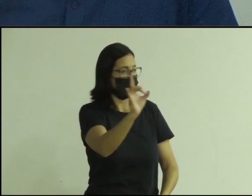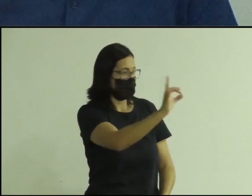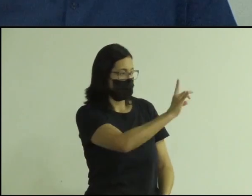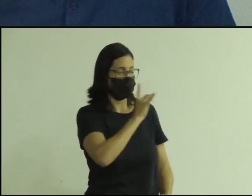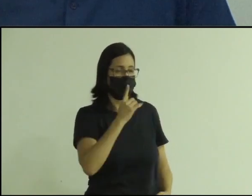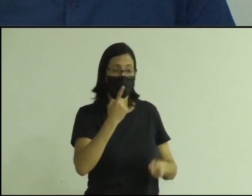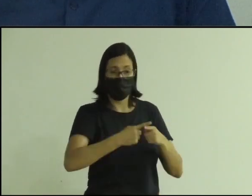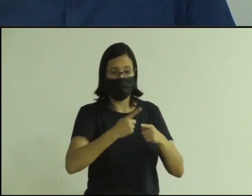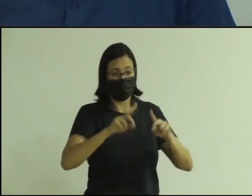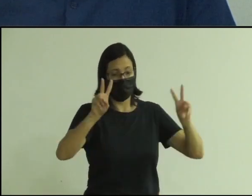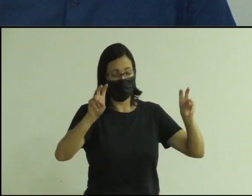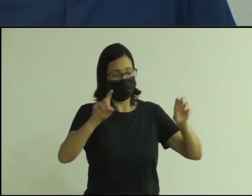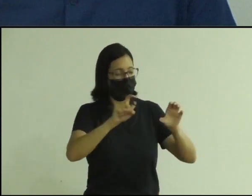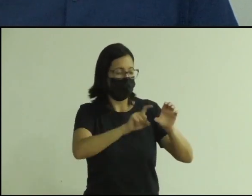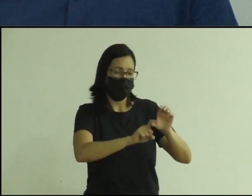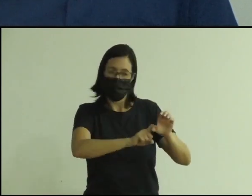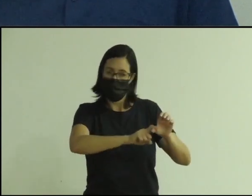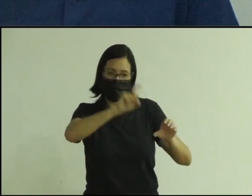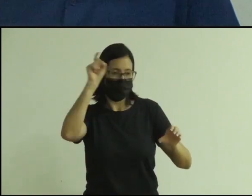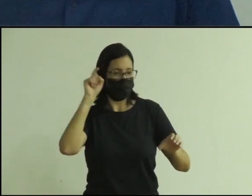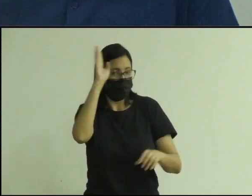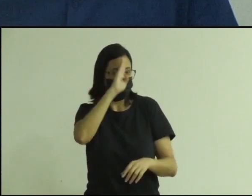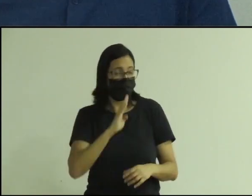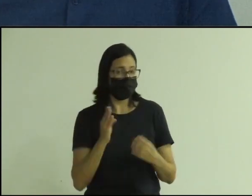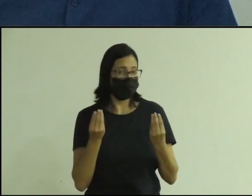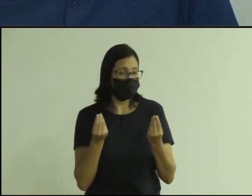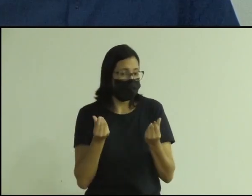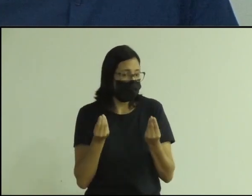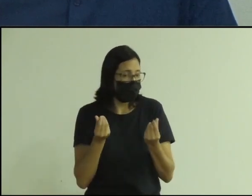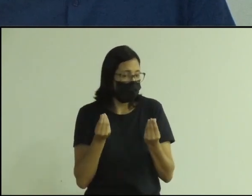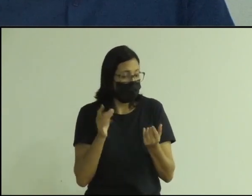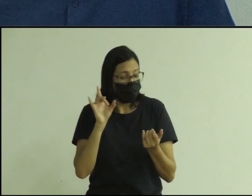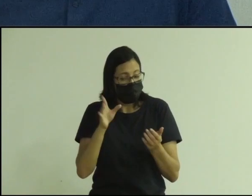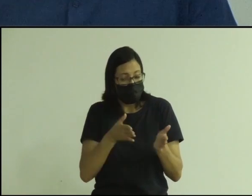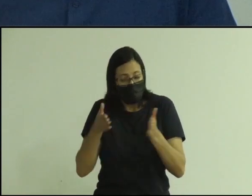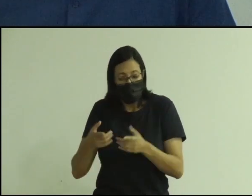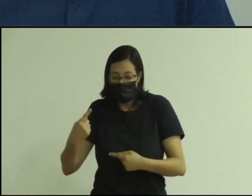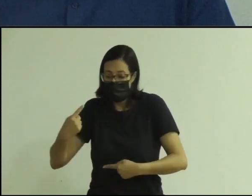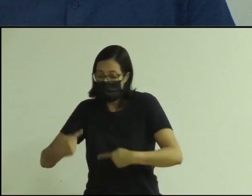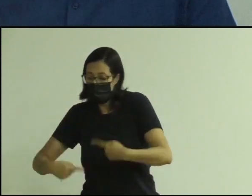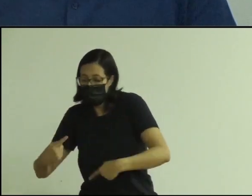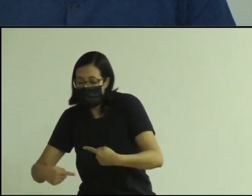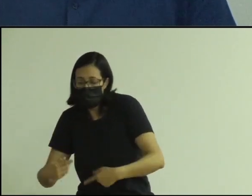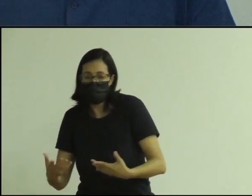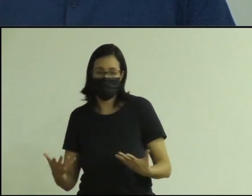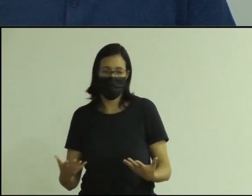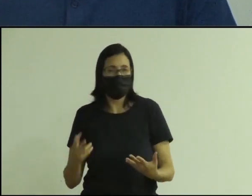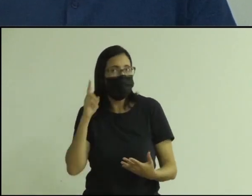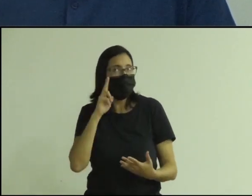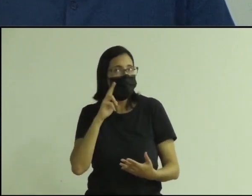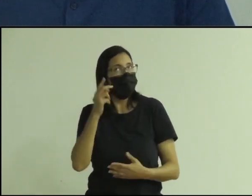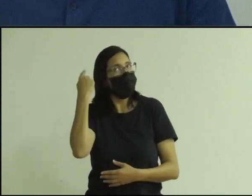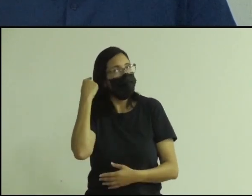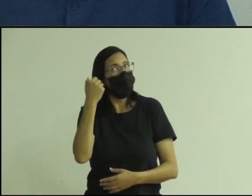independência, necessariamente a gente lembra de uma independência política, né? Fazendo alusão àquele ano de 1822